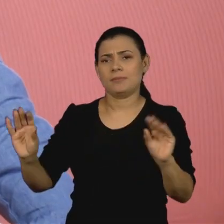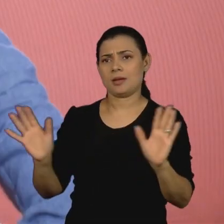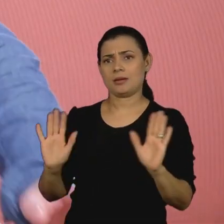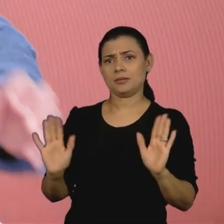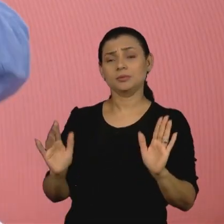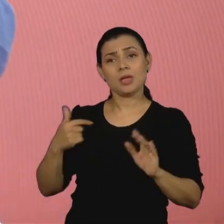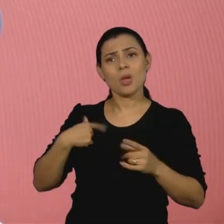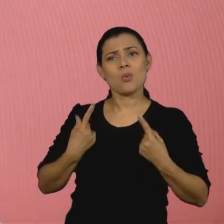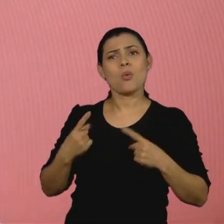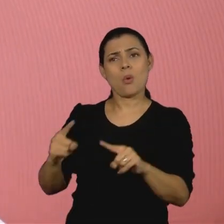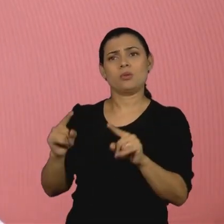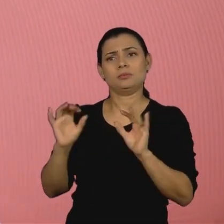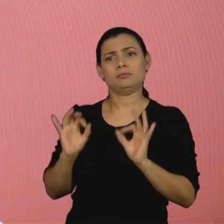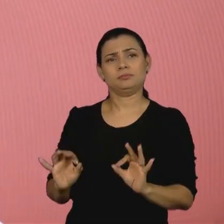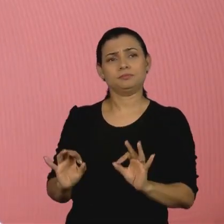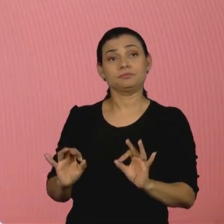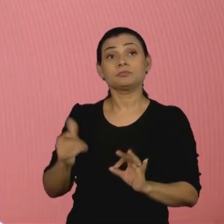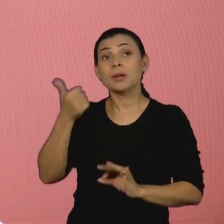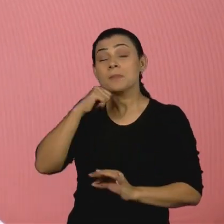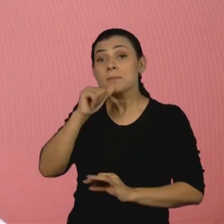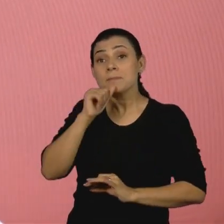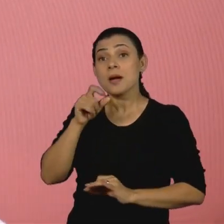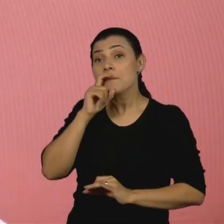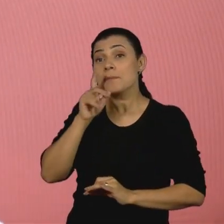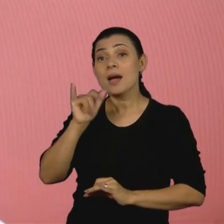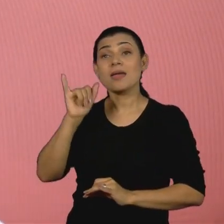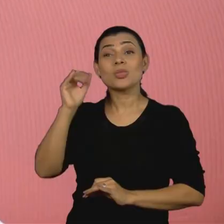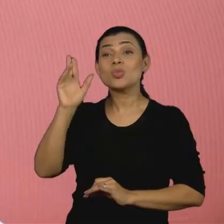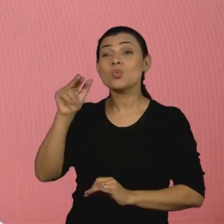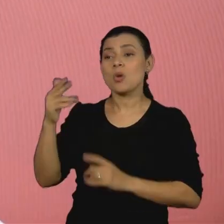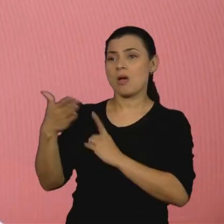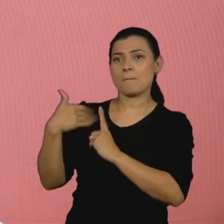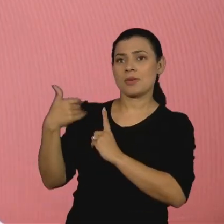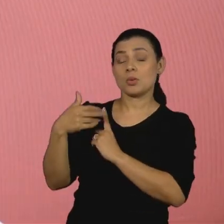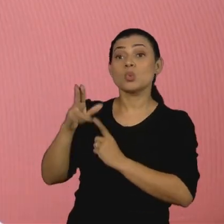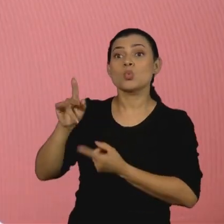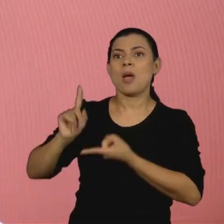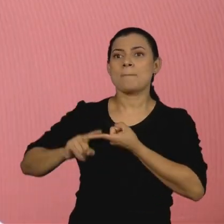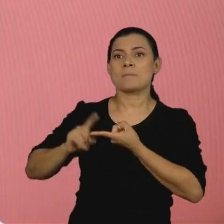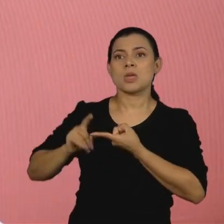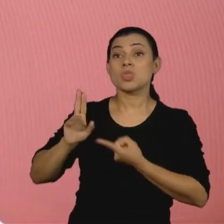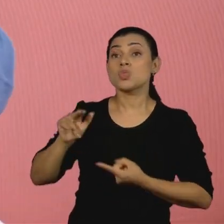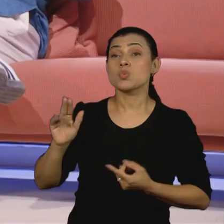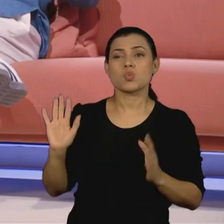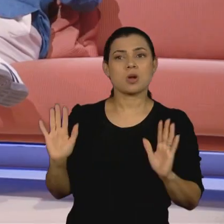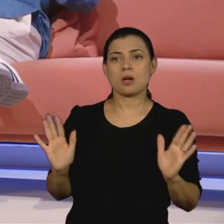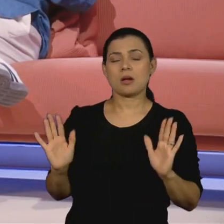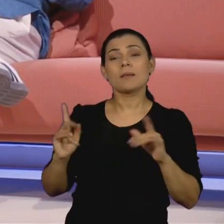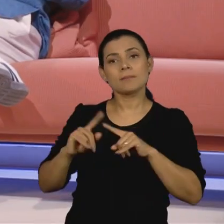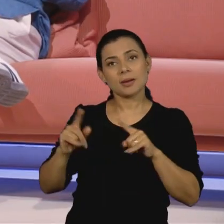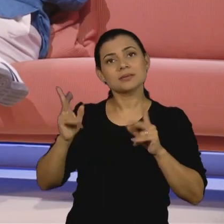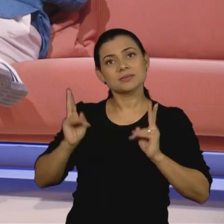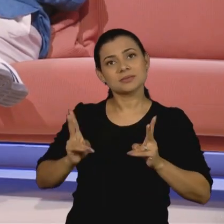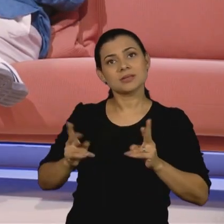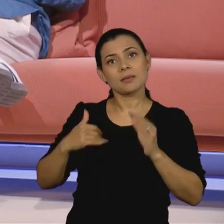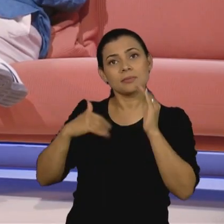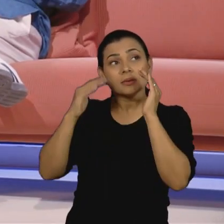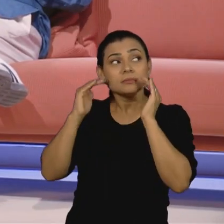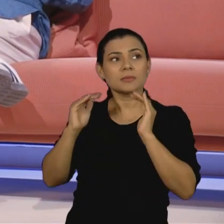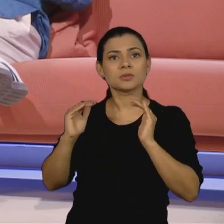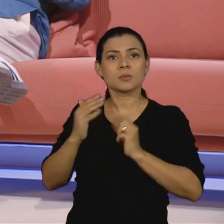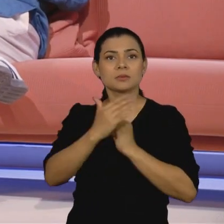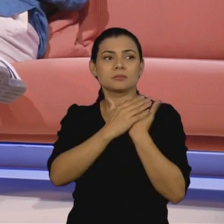contra completamente. Minha mãe nunca me bateu. E também nunca me ameaçou bater. Mas eu também sempre fui muito